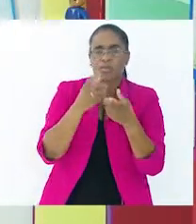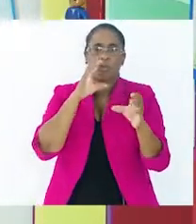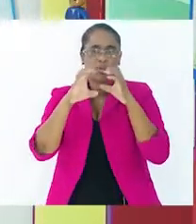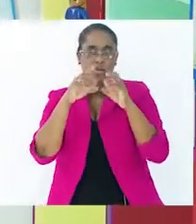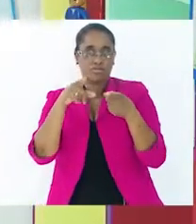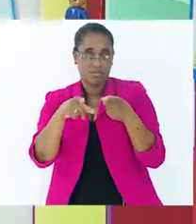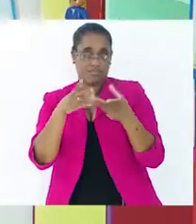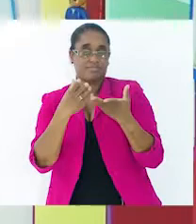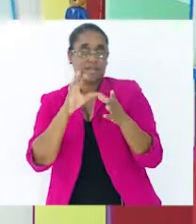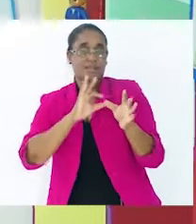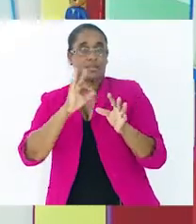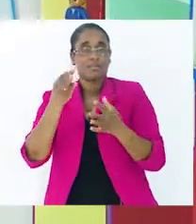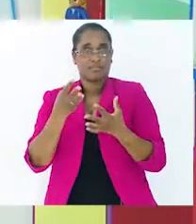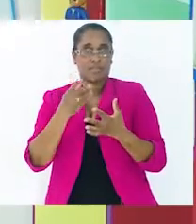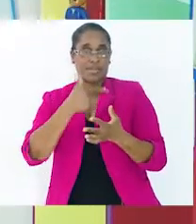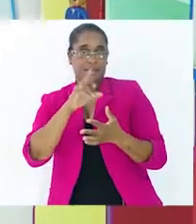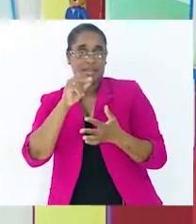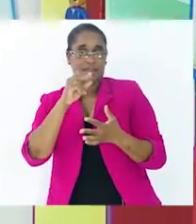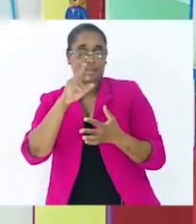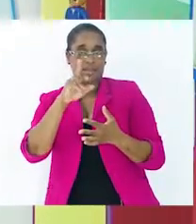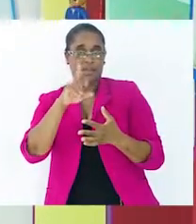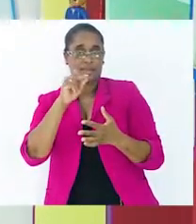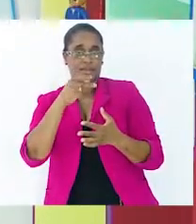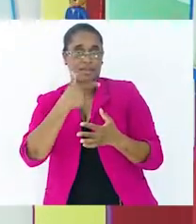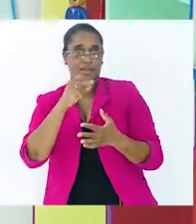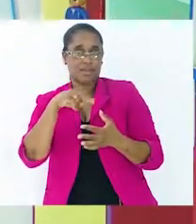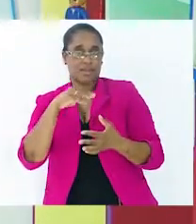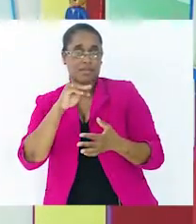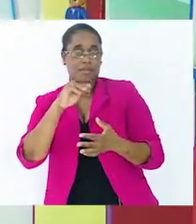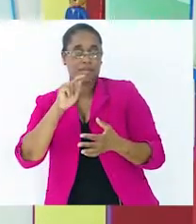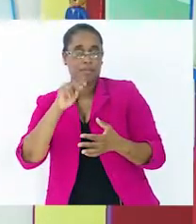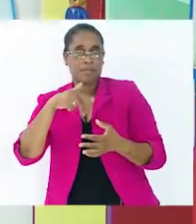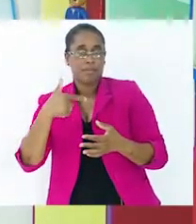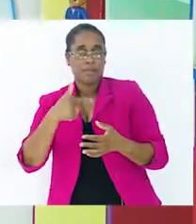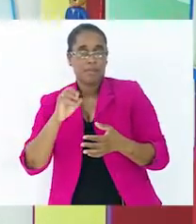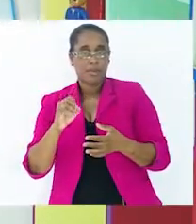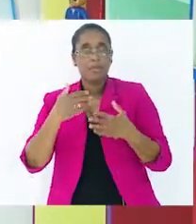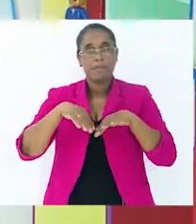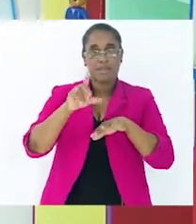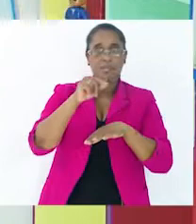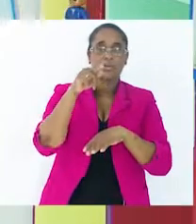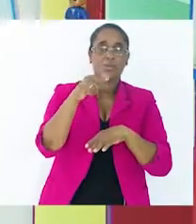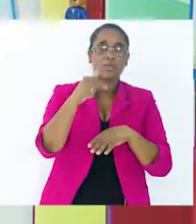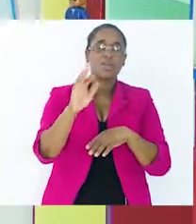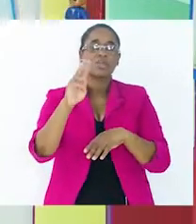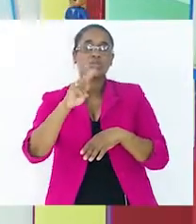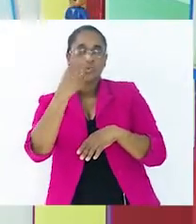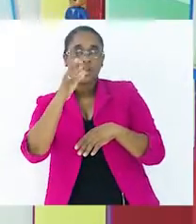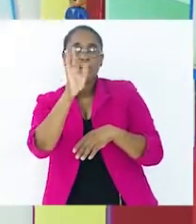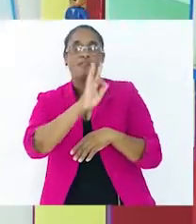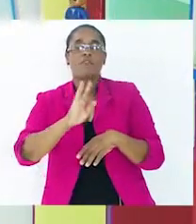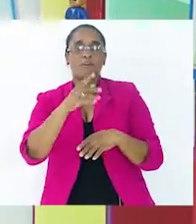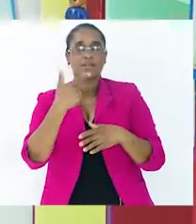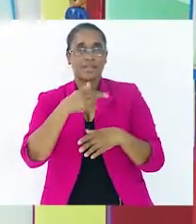de tratamento, mas também tu tens a segunda forma de tratamento, que é o tratamento por você. Esta forma de tratamento